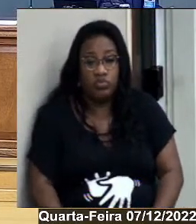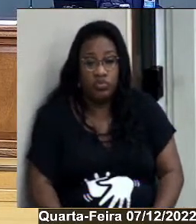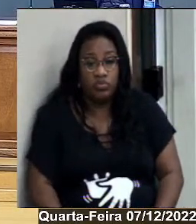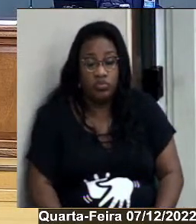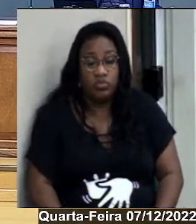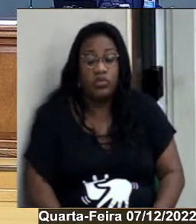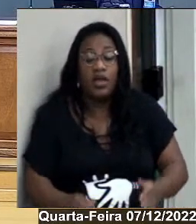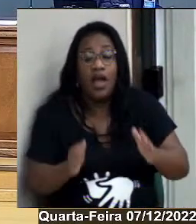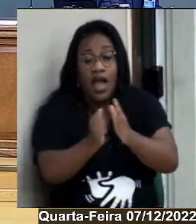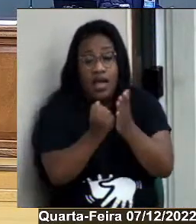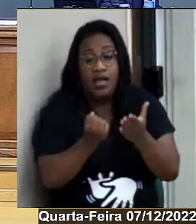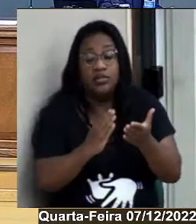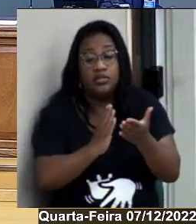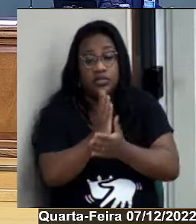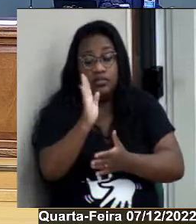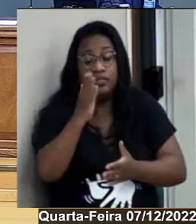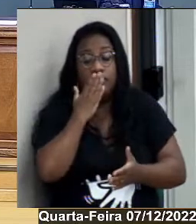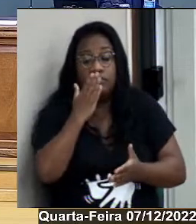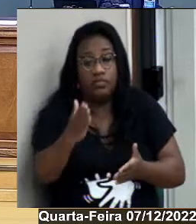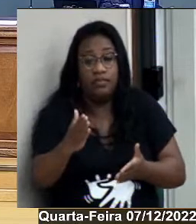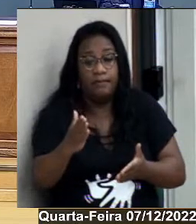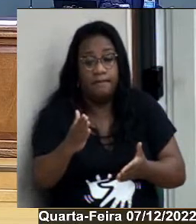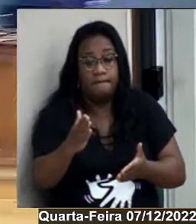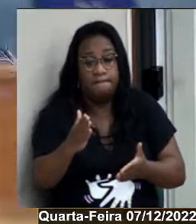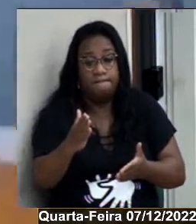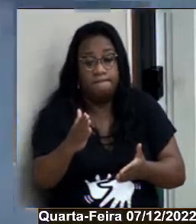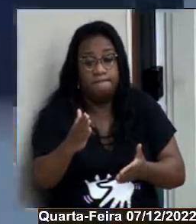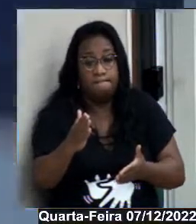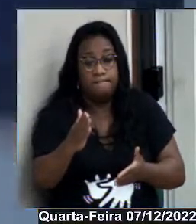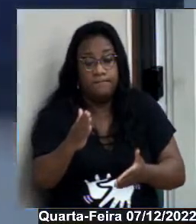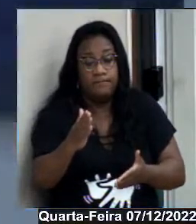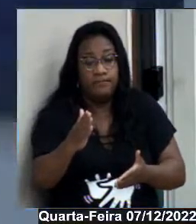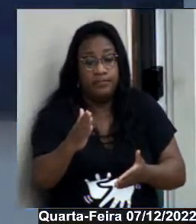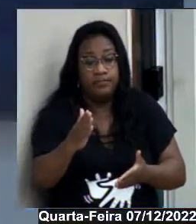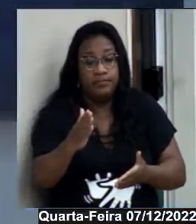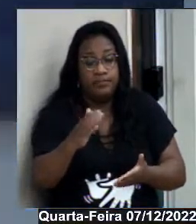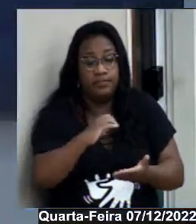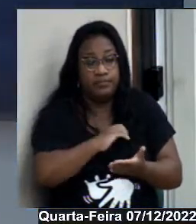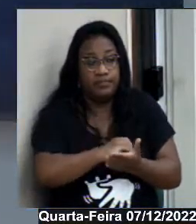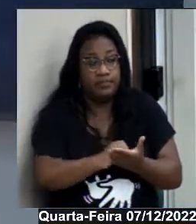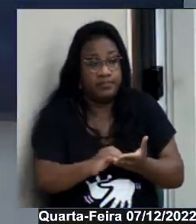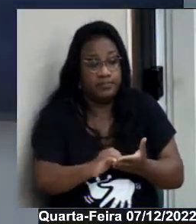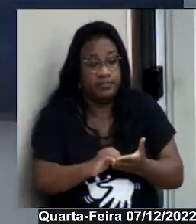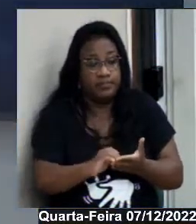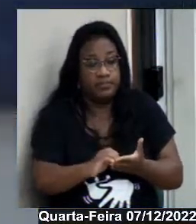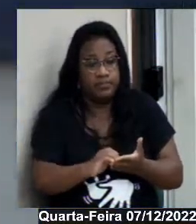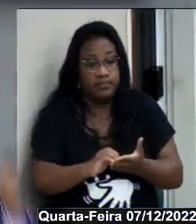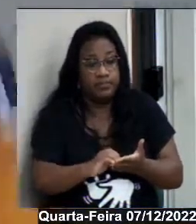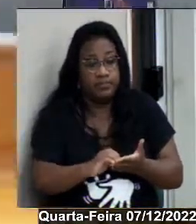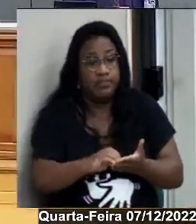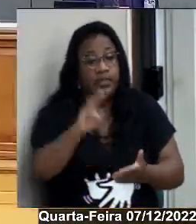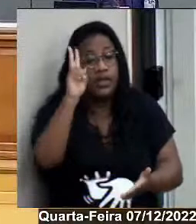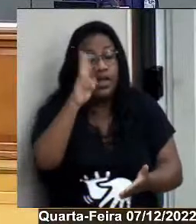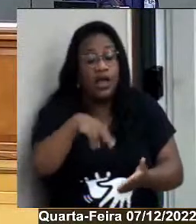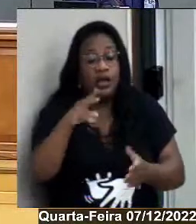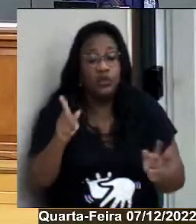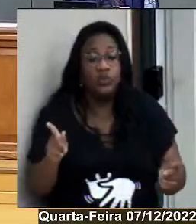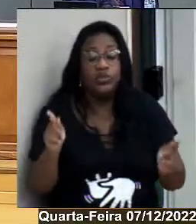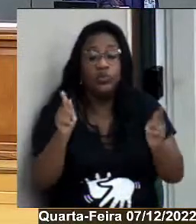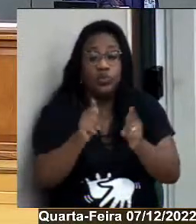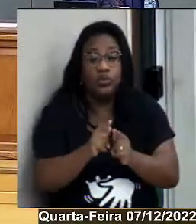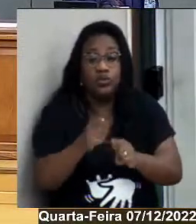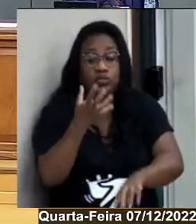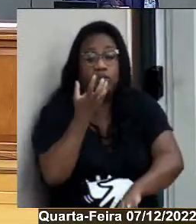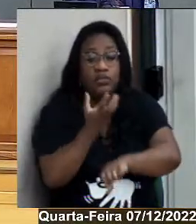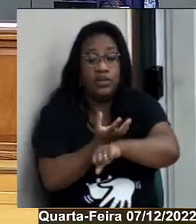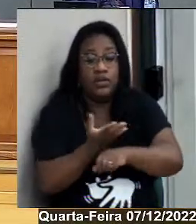A ata está aprovada. Solicito ao senhor secretário que faça a leitura do